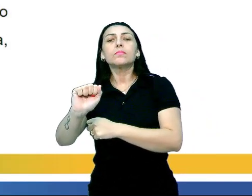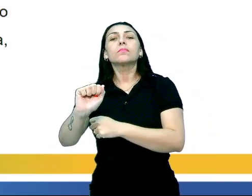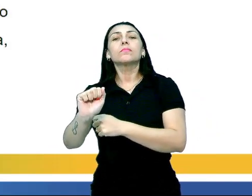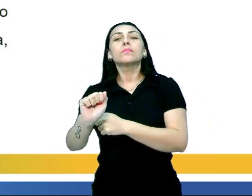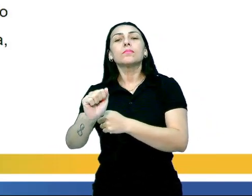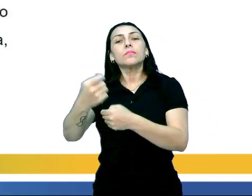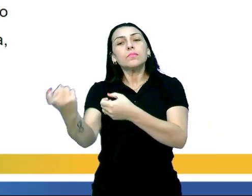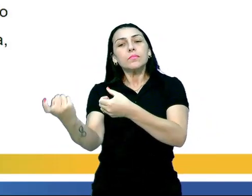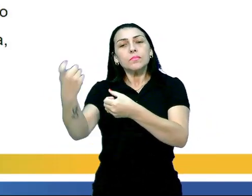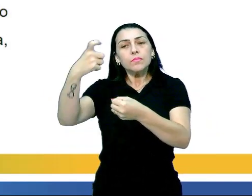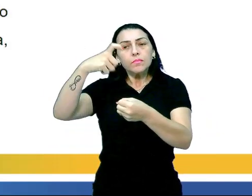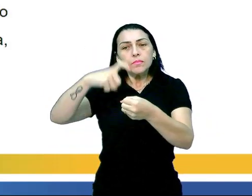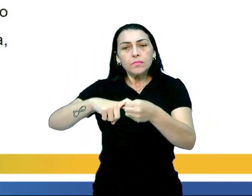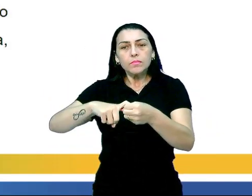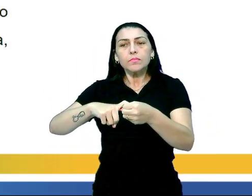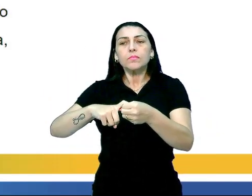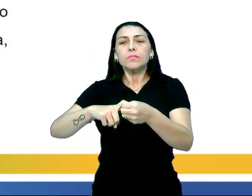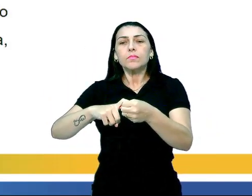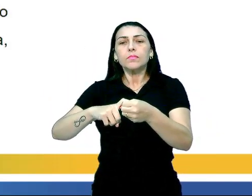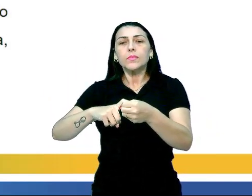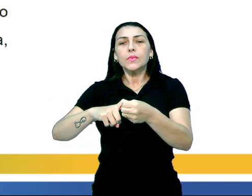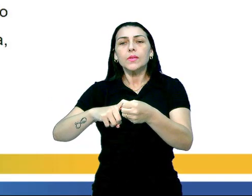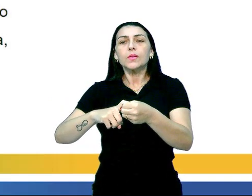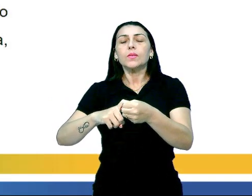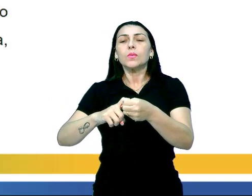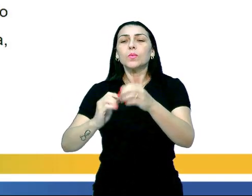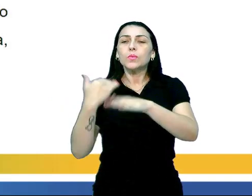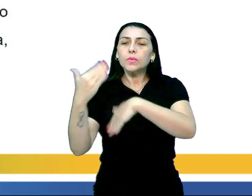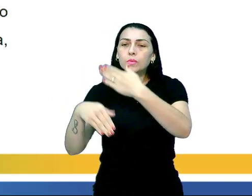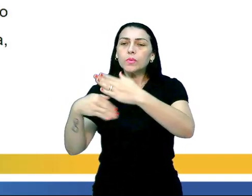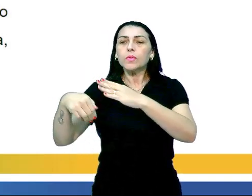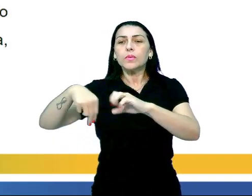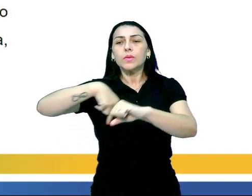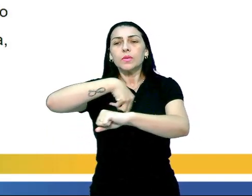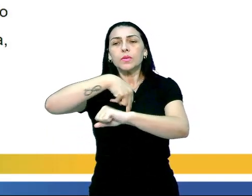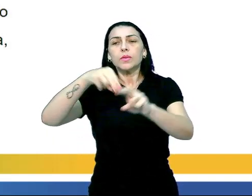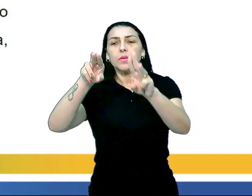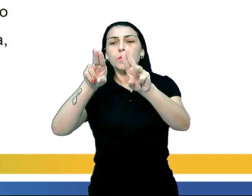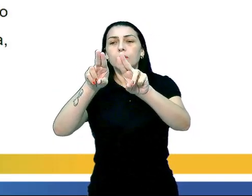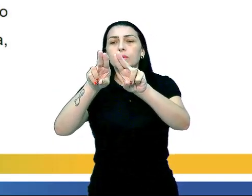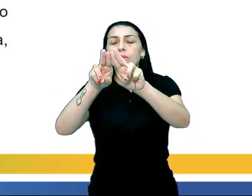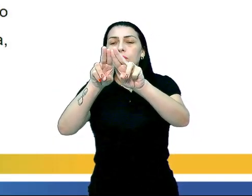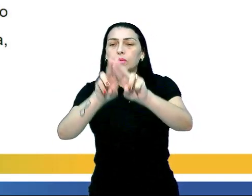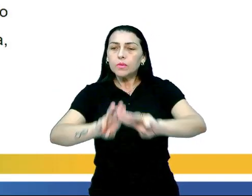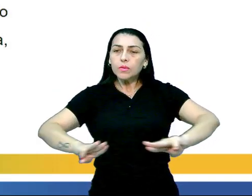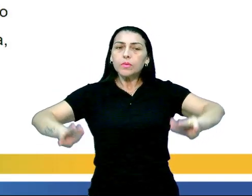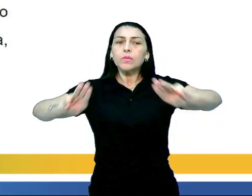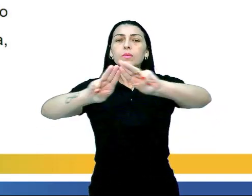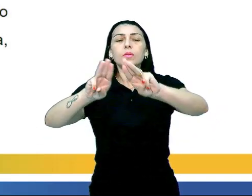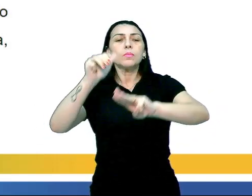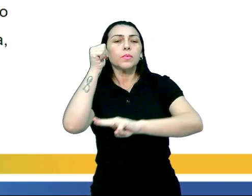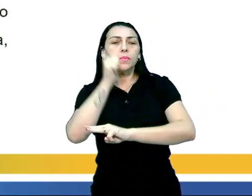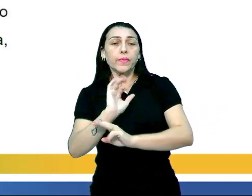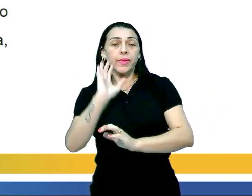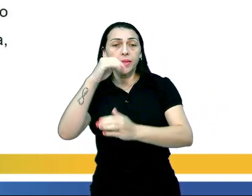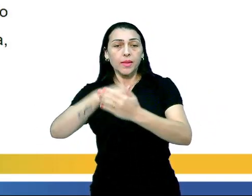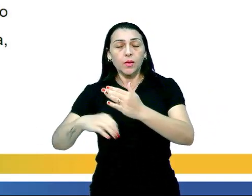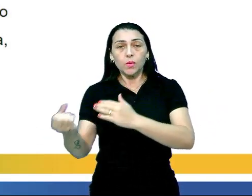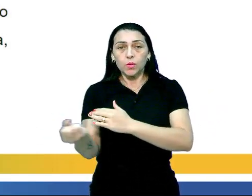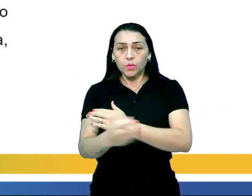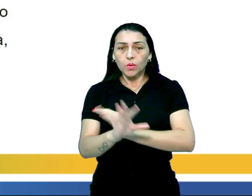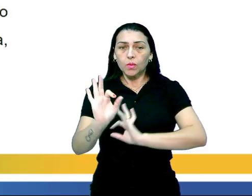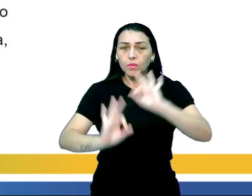em parceria com o Fundo de Desenvolvimento das Nações Unidas para a Mulher. Dentre os